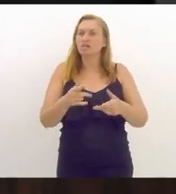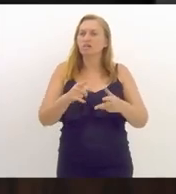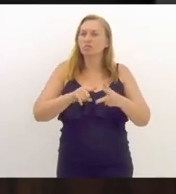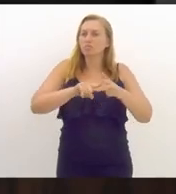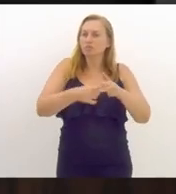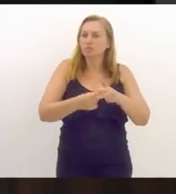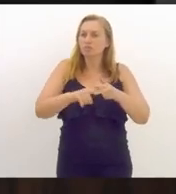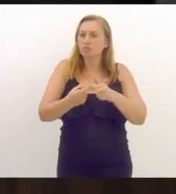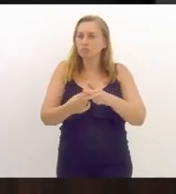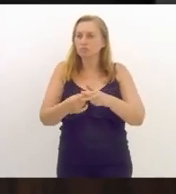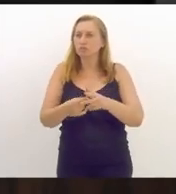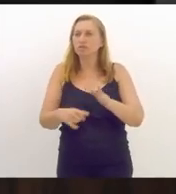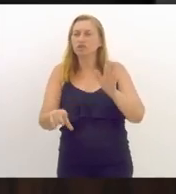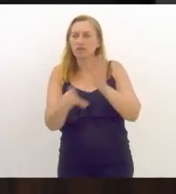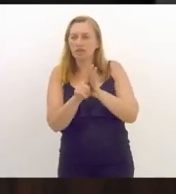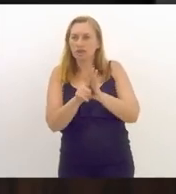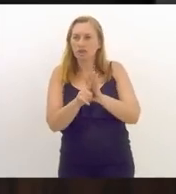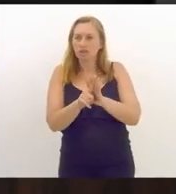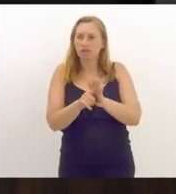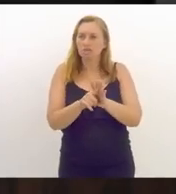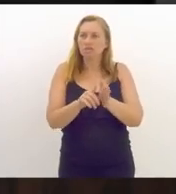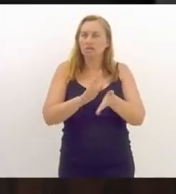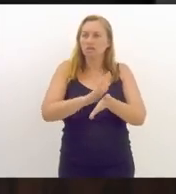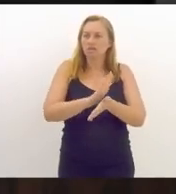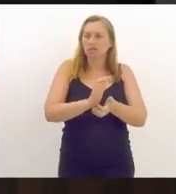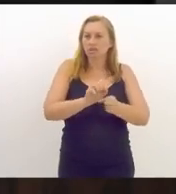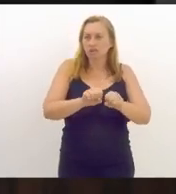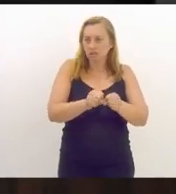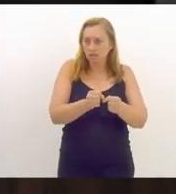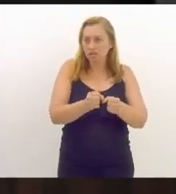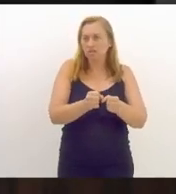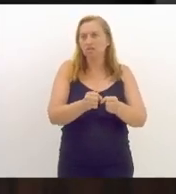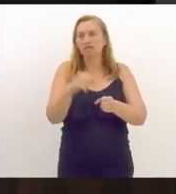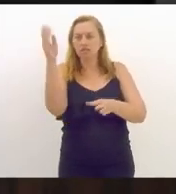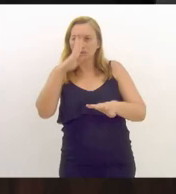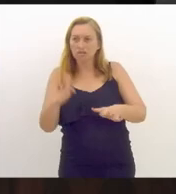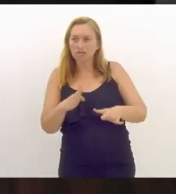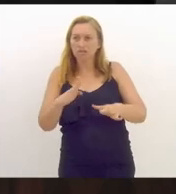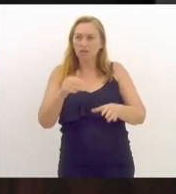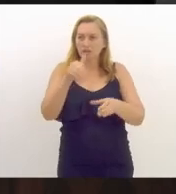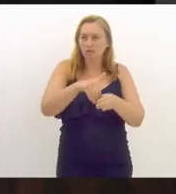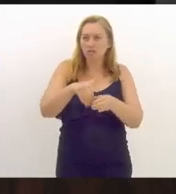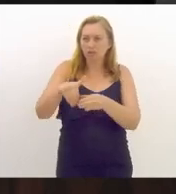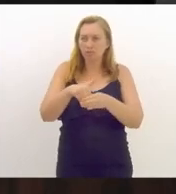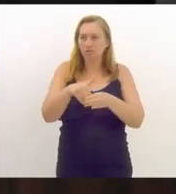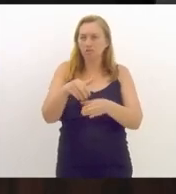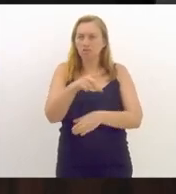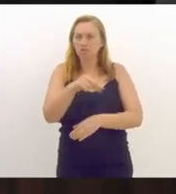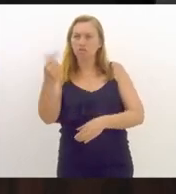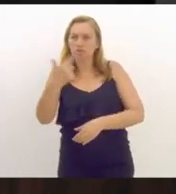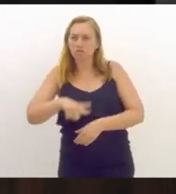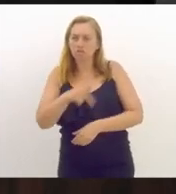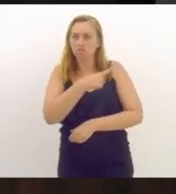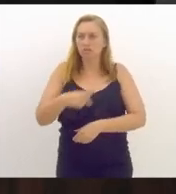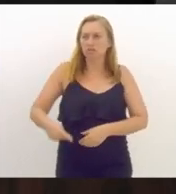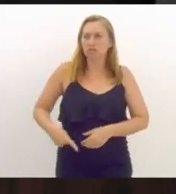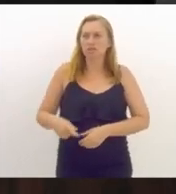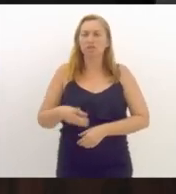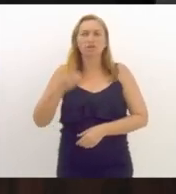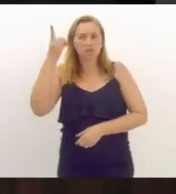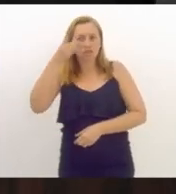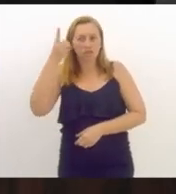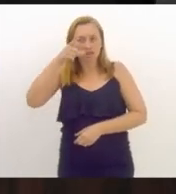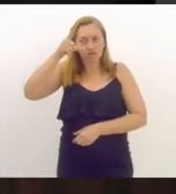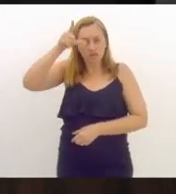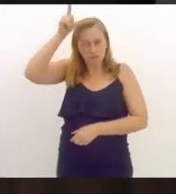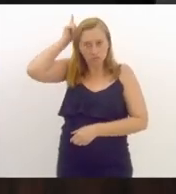que valia tudo inclusive quebrar o Brasil para reeleger um presidente eu até então Deputado Luis Paulo